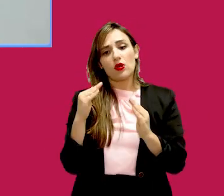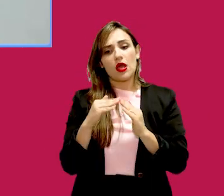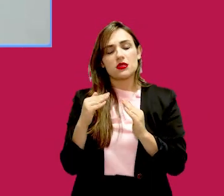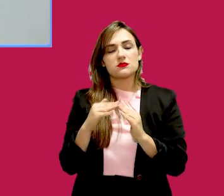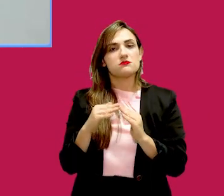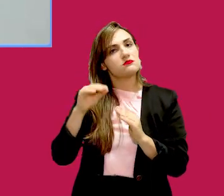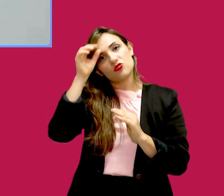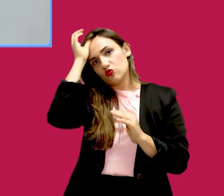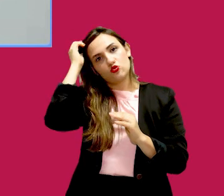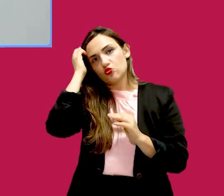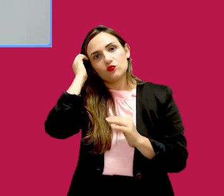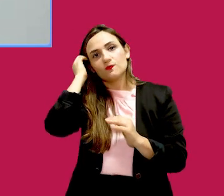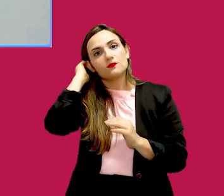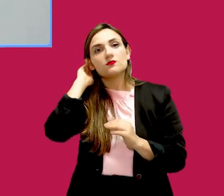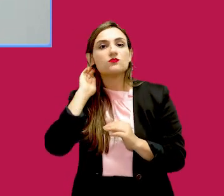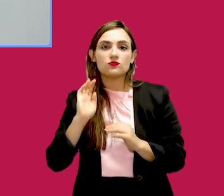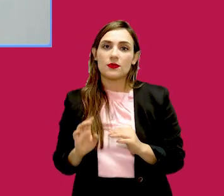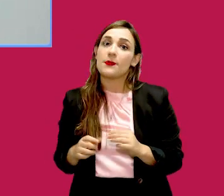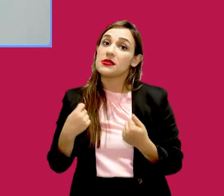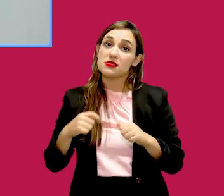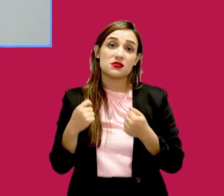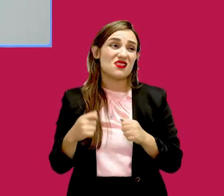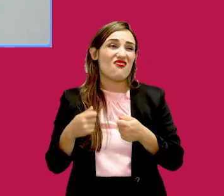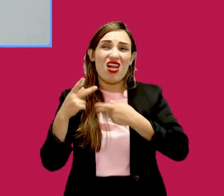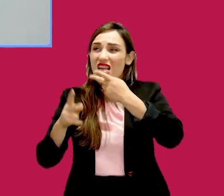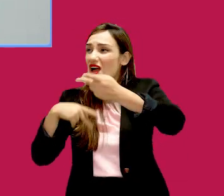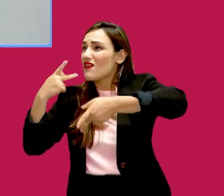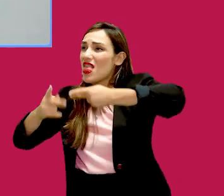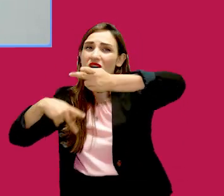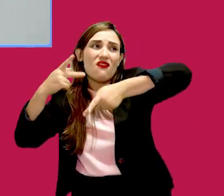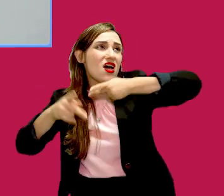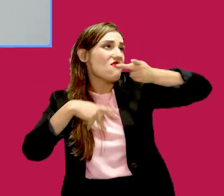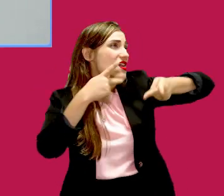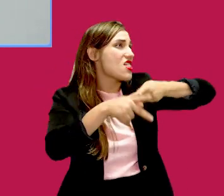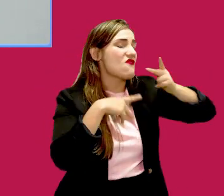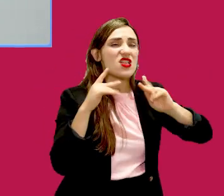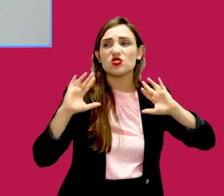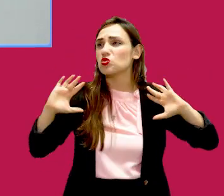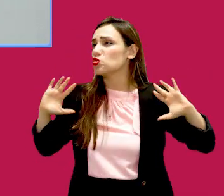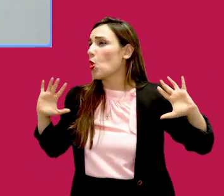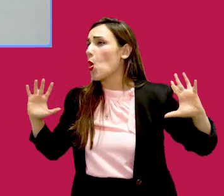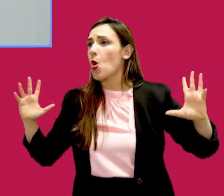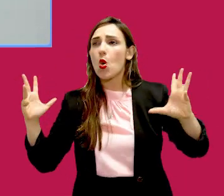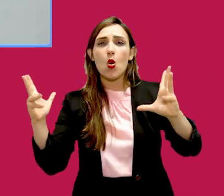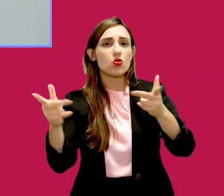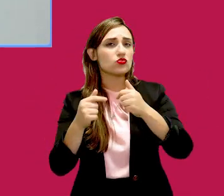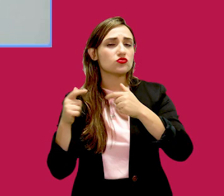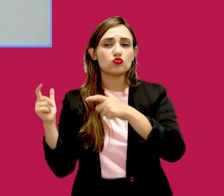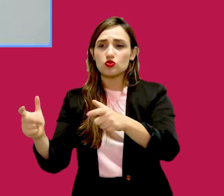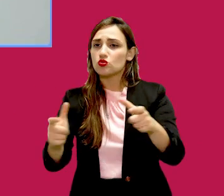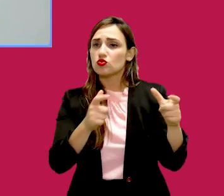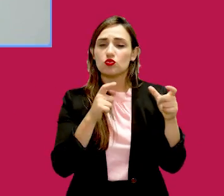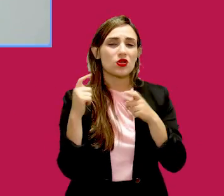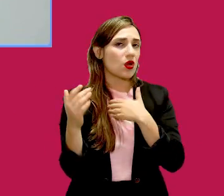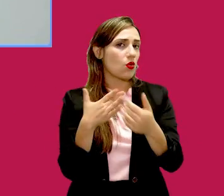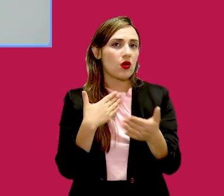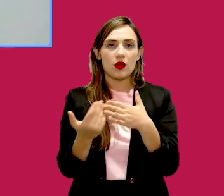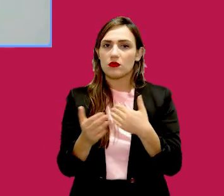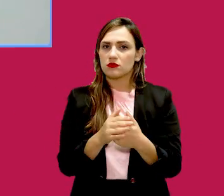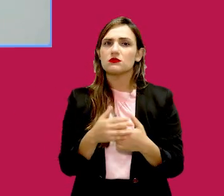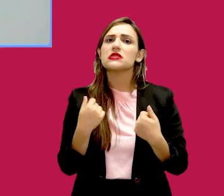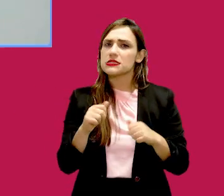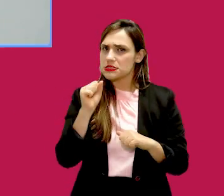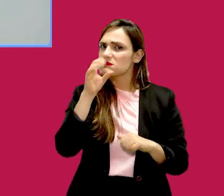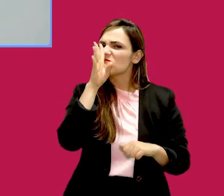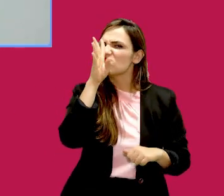família. Isso precisa ser dito e discutido com todos. Nós devemos